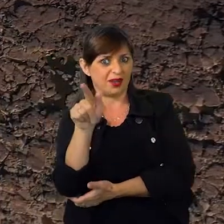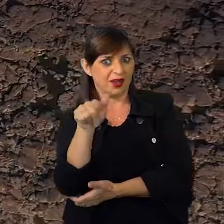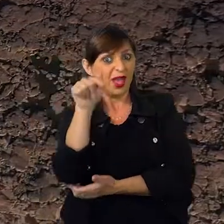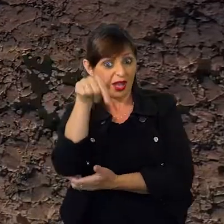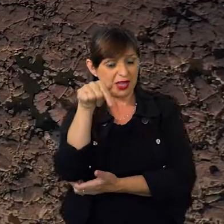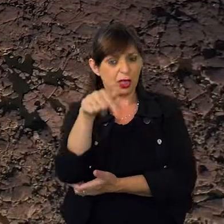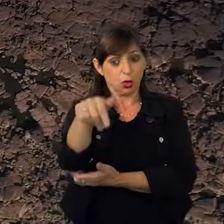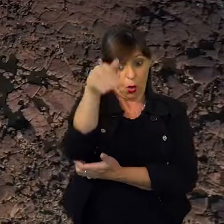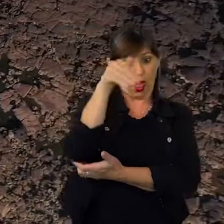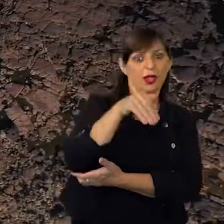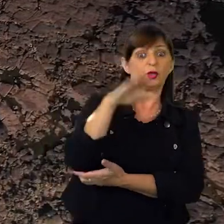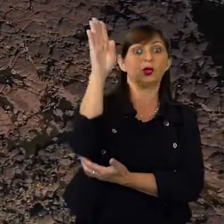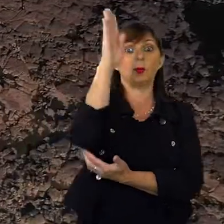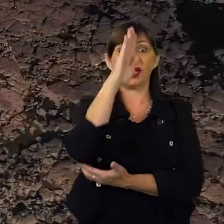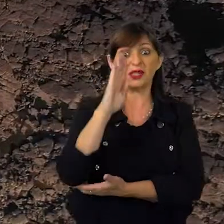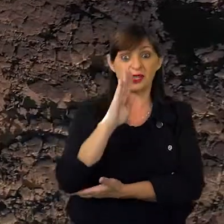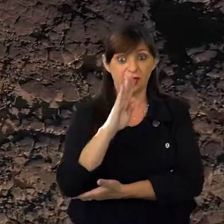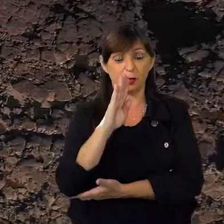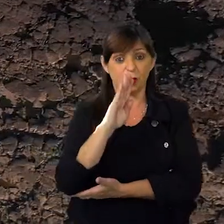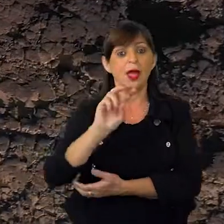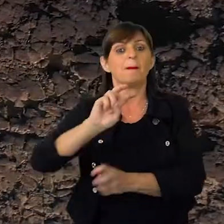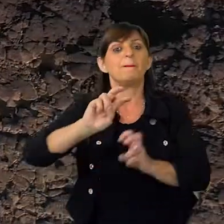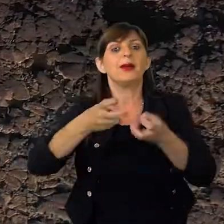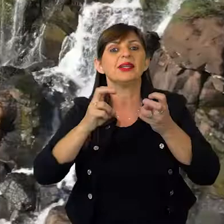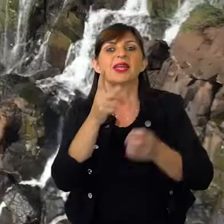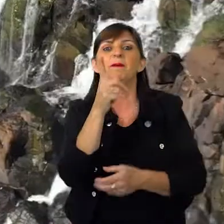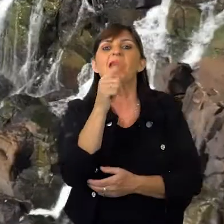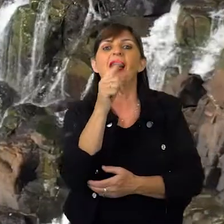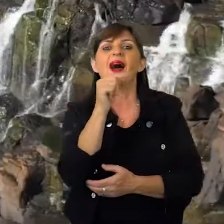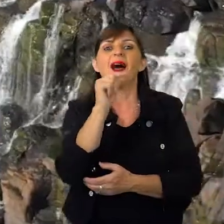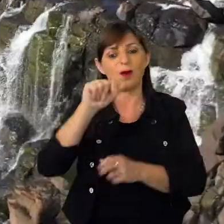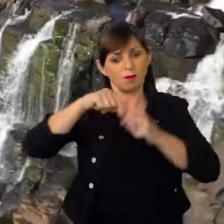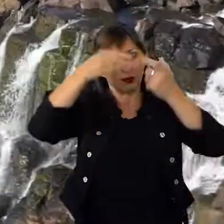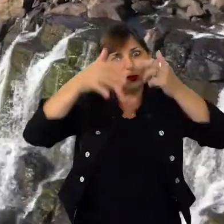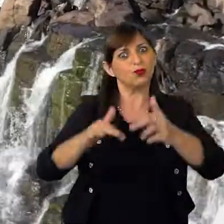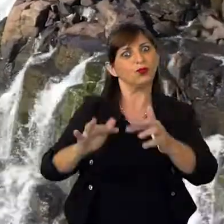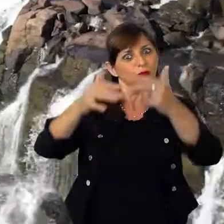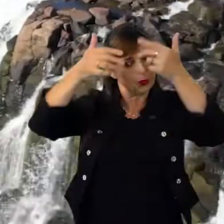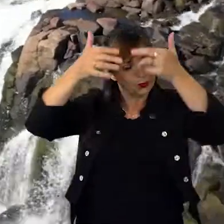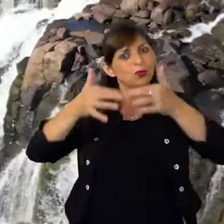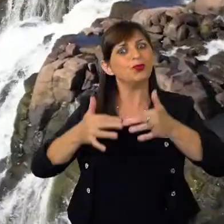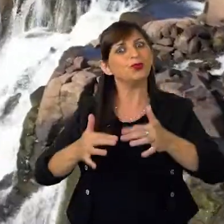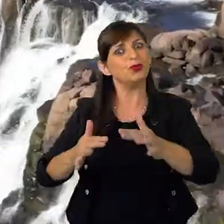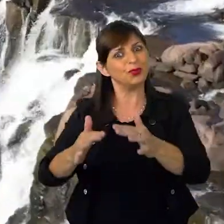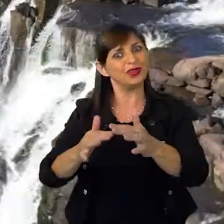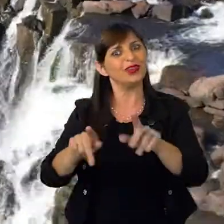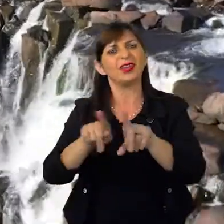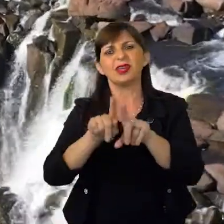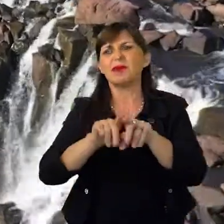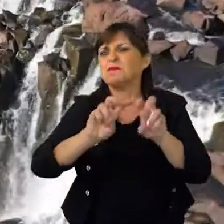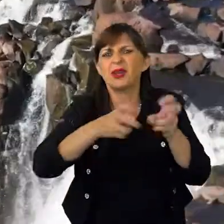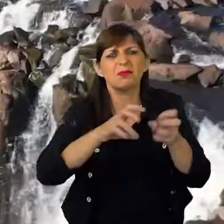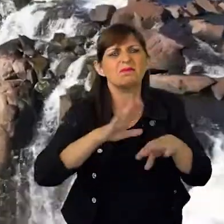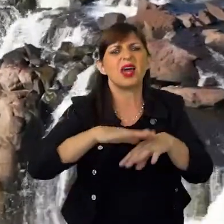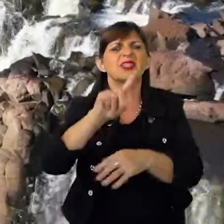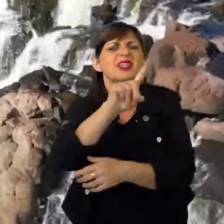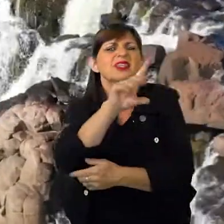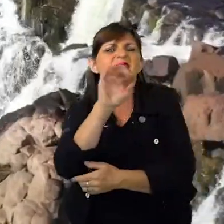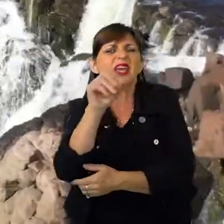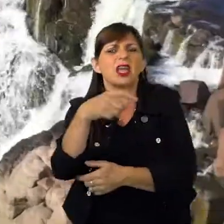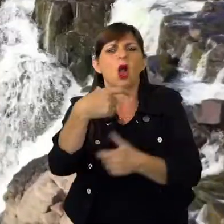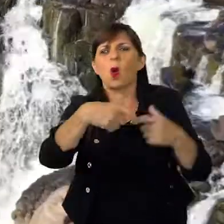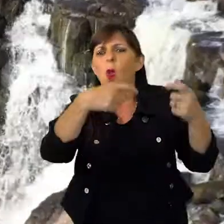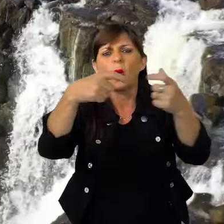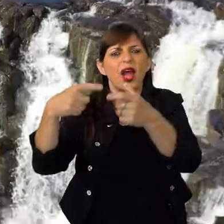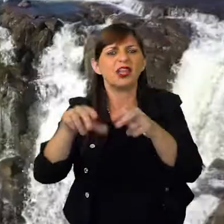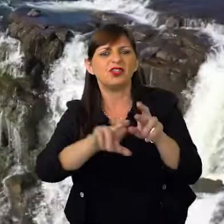a queda da água já os autos do mokona lá dor gente eu oferecem imagens em alternativas para viver a natureza o salto